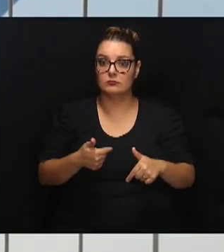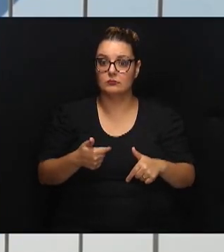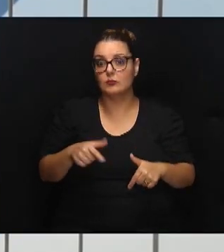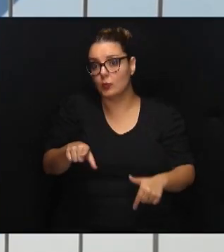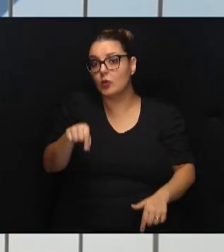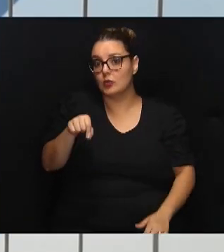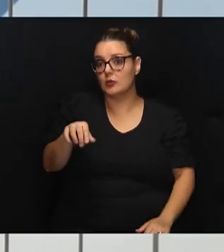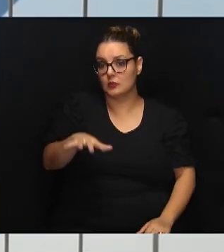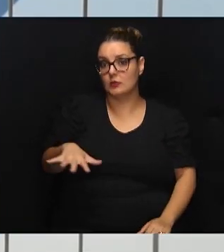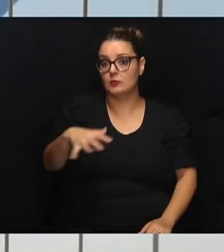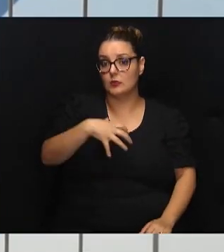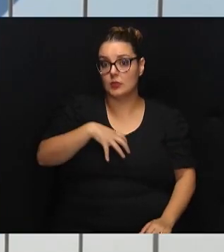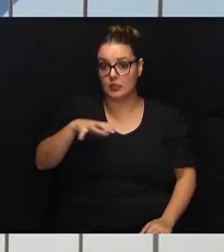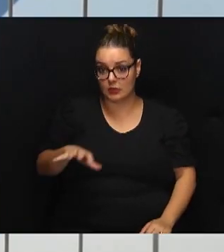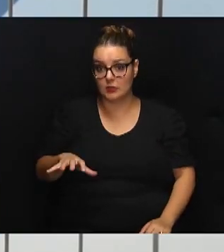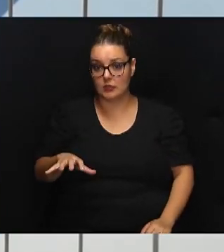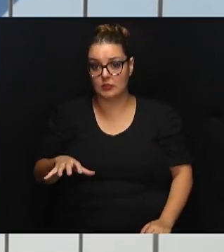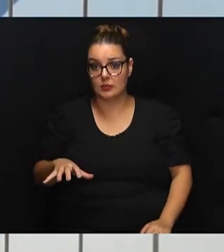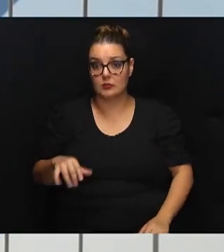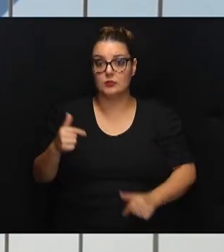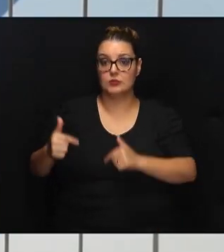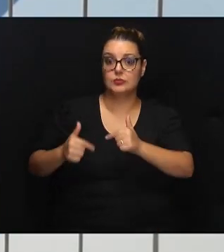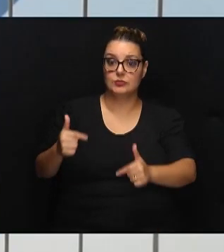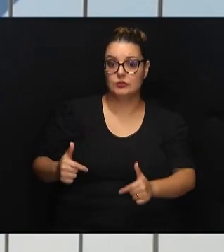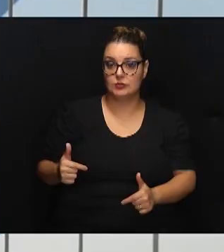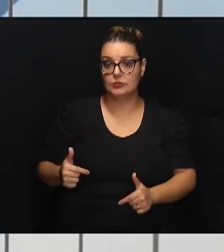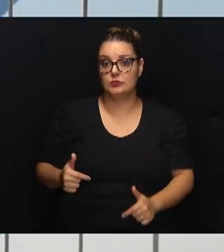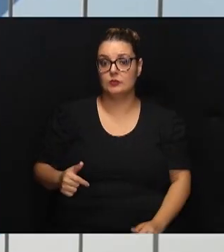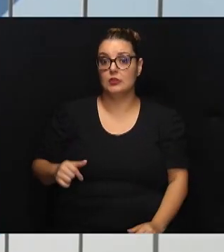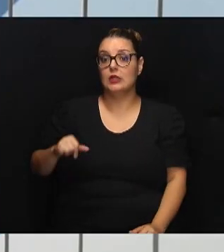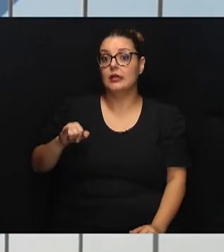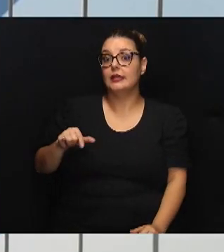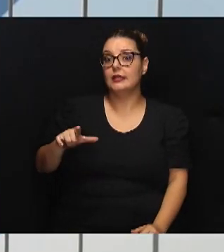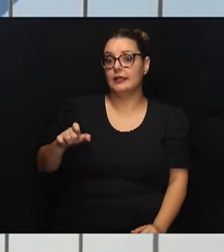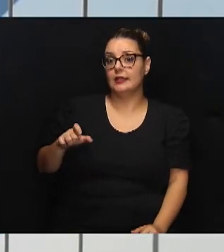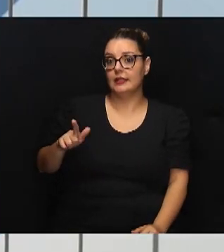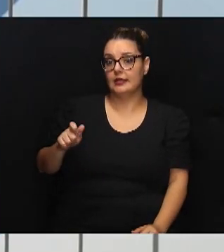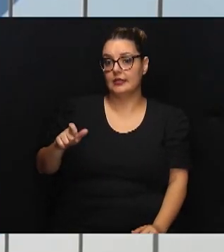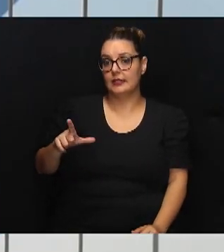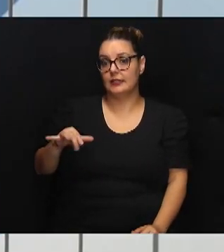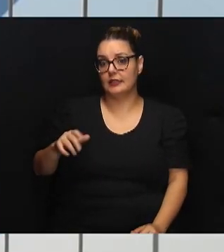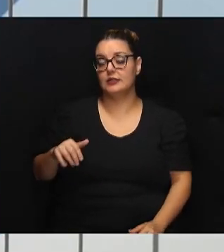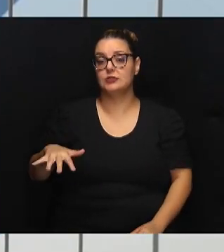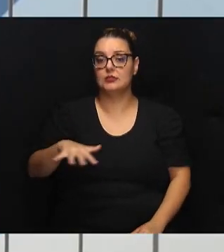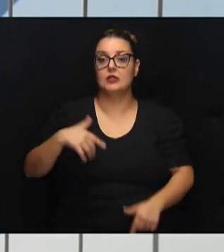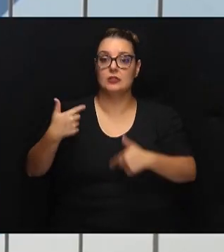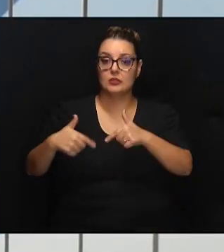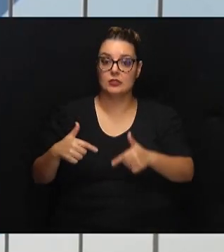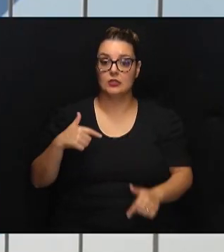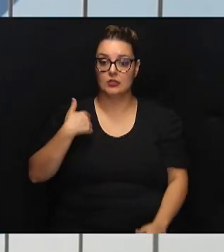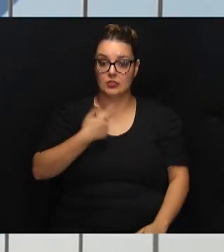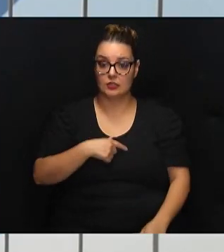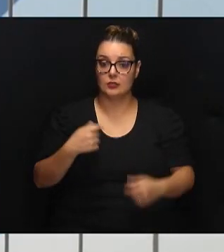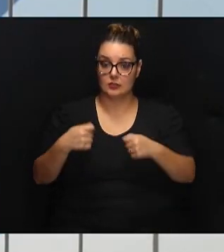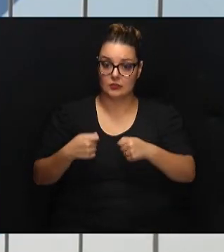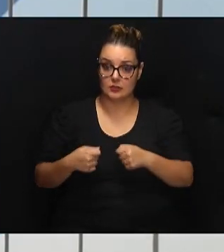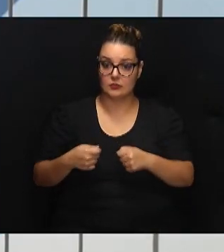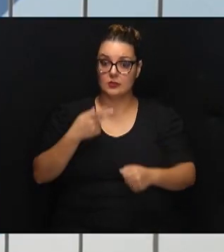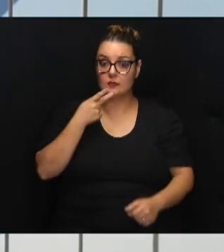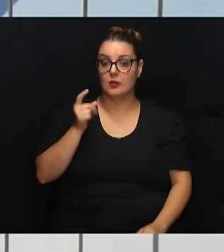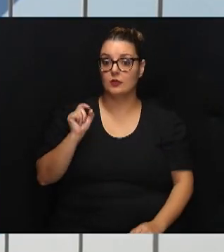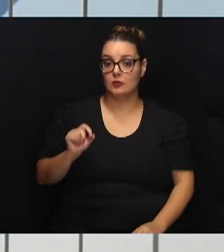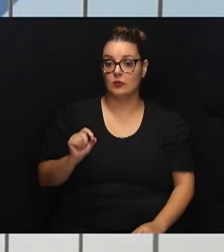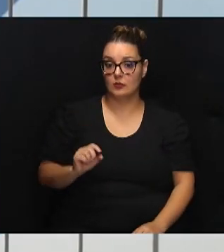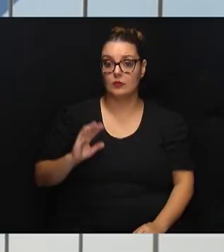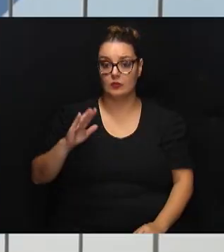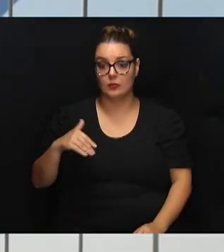optar por essa forma, por essa forma de trabalho, por essa ilegalidade no mercado de trabalho. E a gente precisa pontuar que